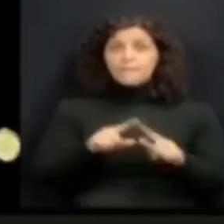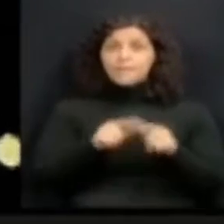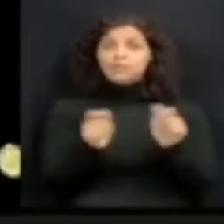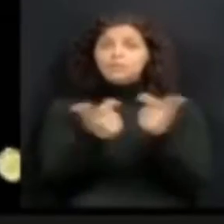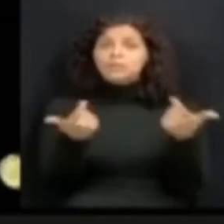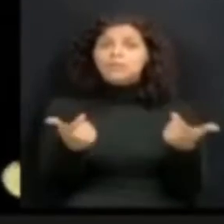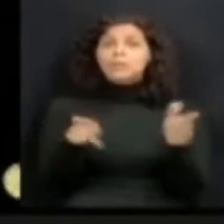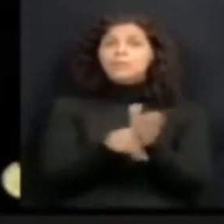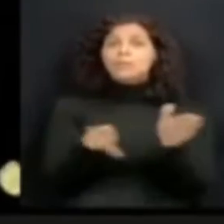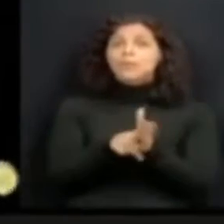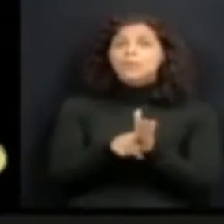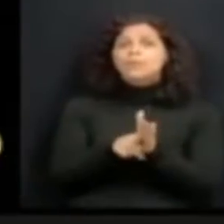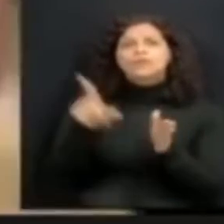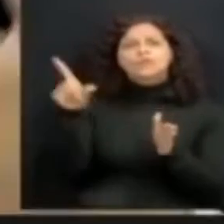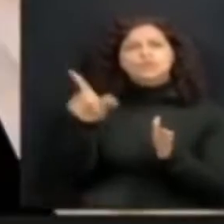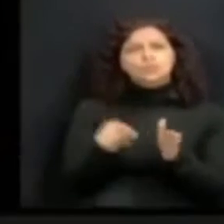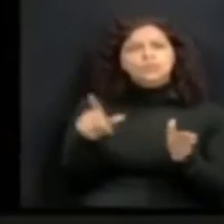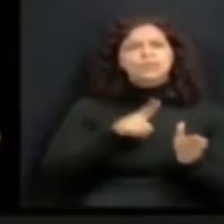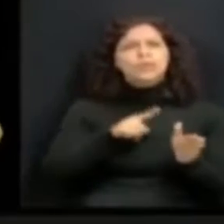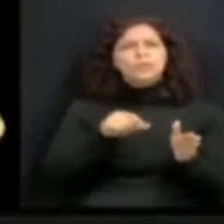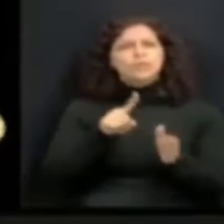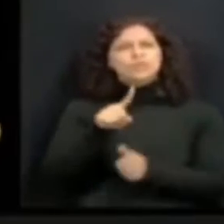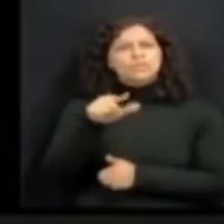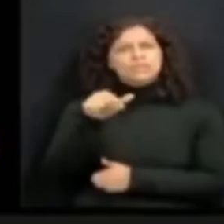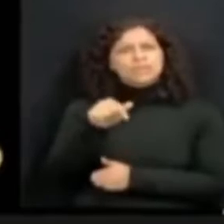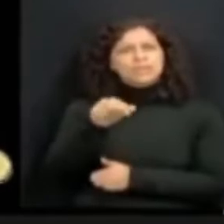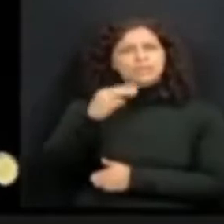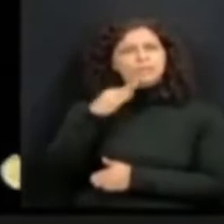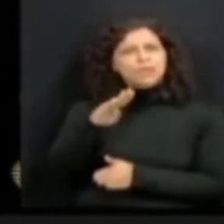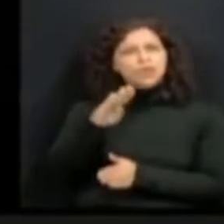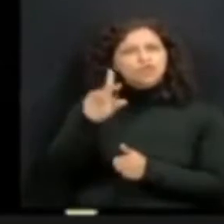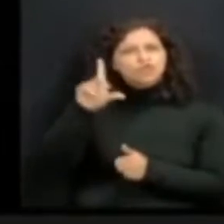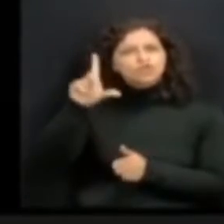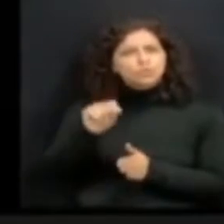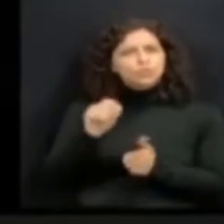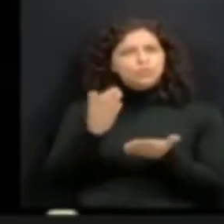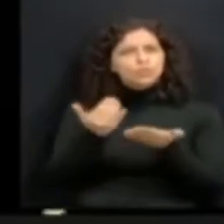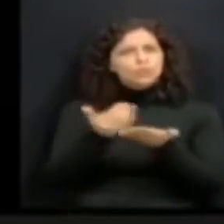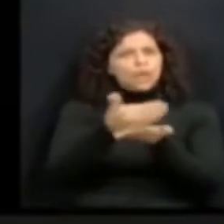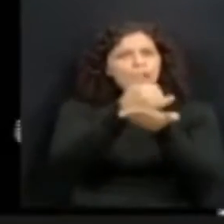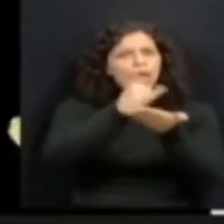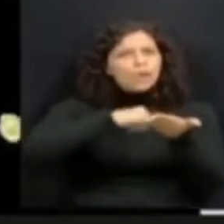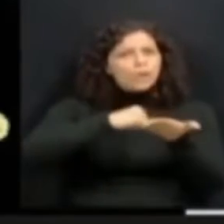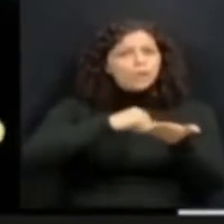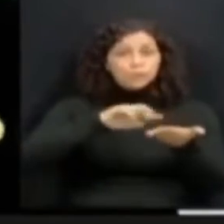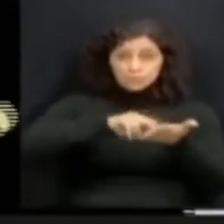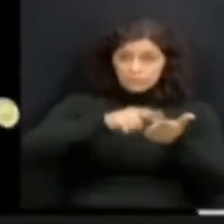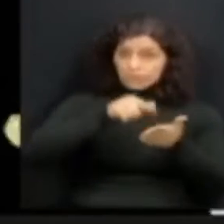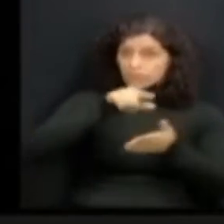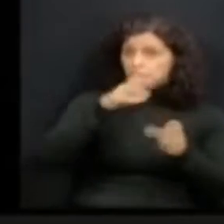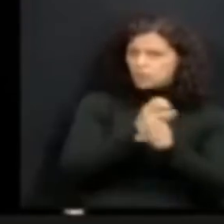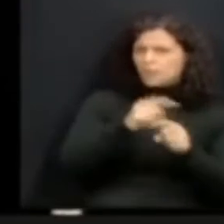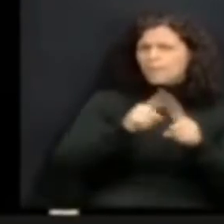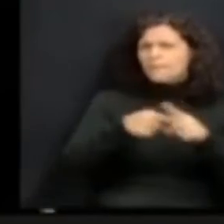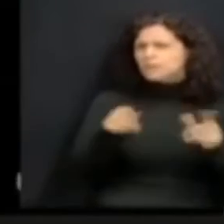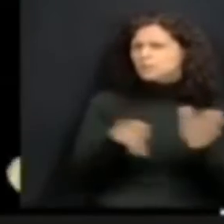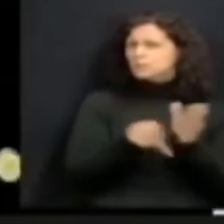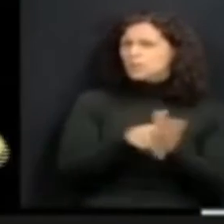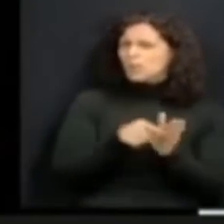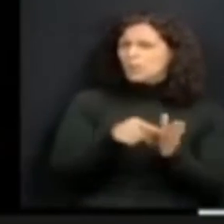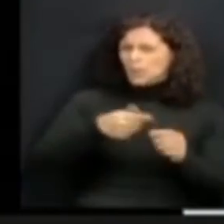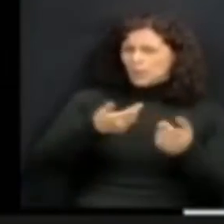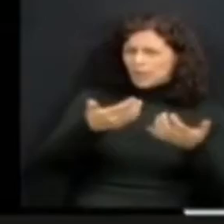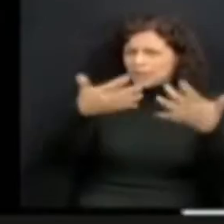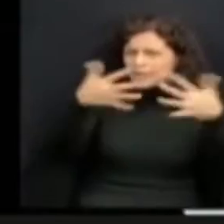crescimento da renúncia da Receita aí em torno de 17 bilhões. Isso é o resultado de uma crise fiscal. Mas é uma crise